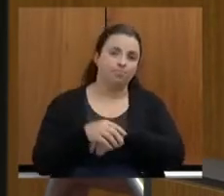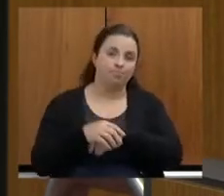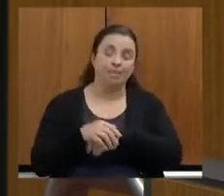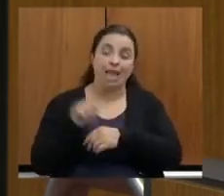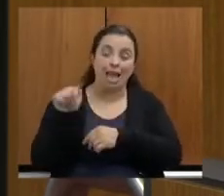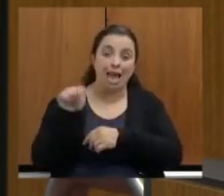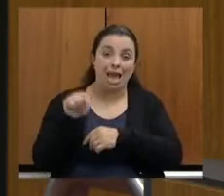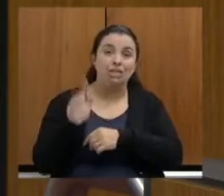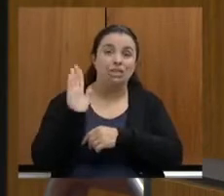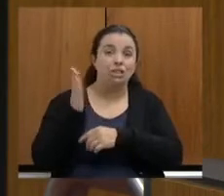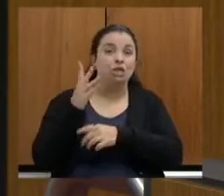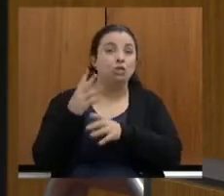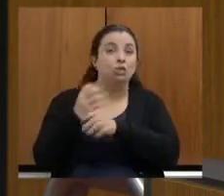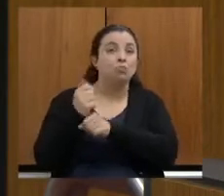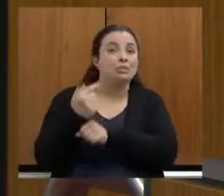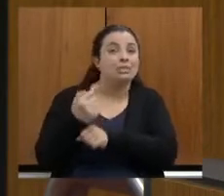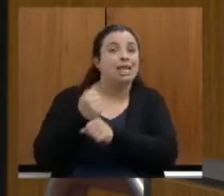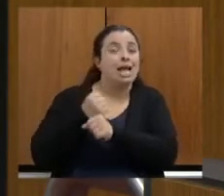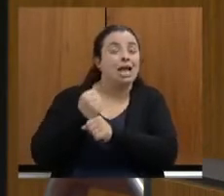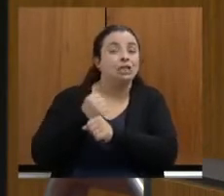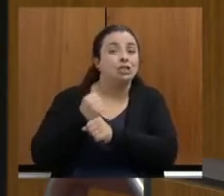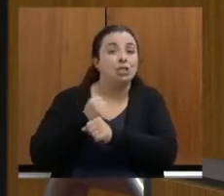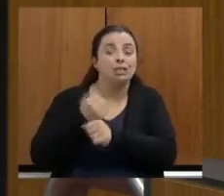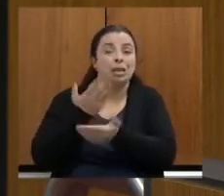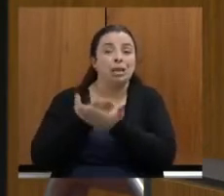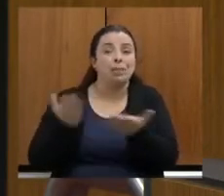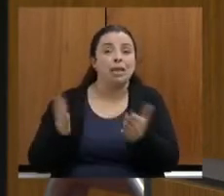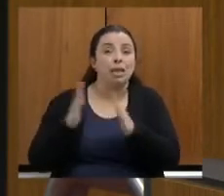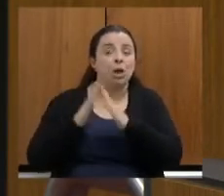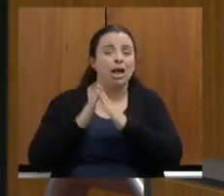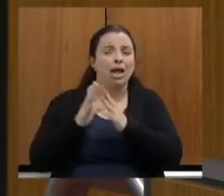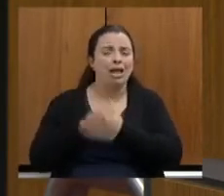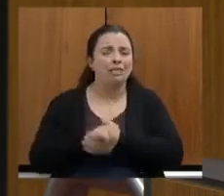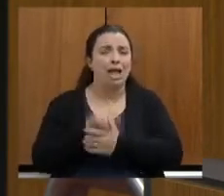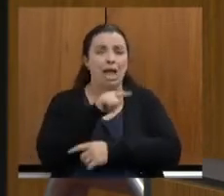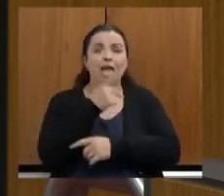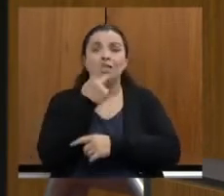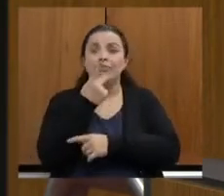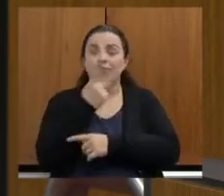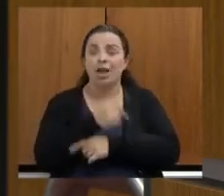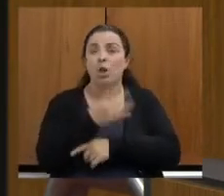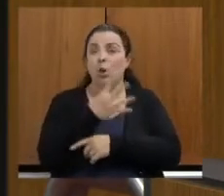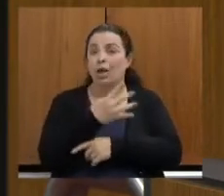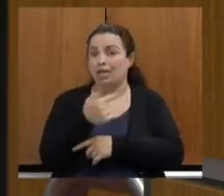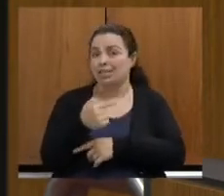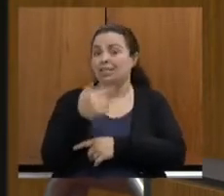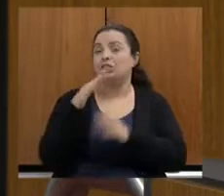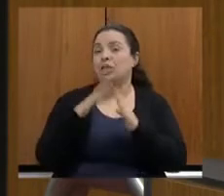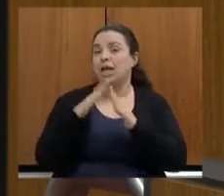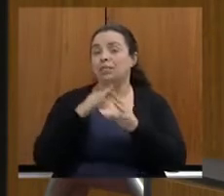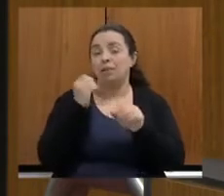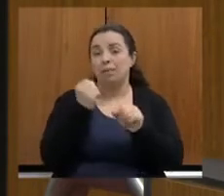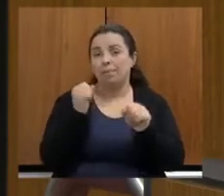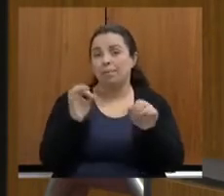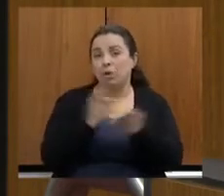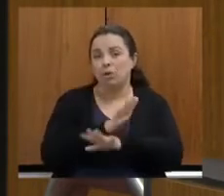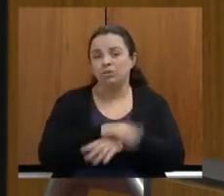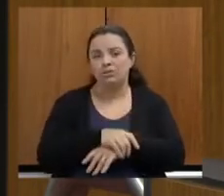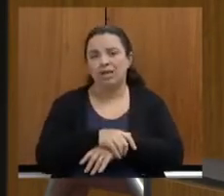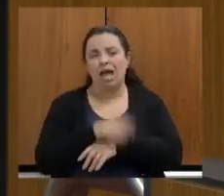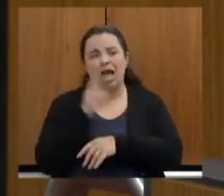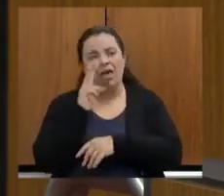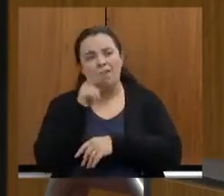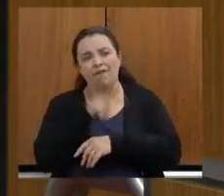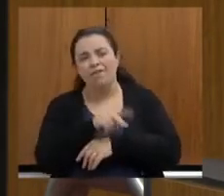das 47 que tá com 47 casos que eles dizem que tá pronta mas toda vez que a gente passa tem cinco seis sete funcionários